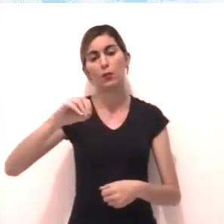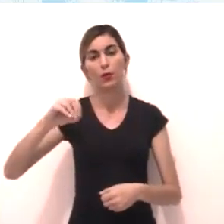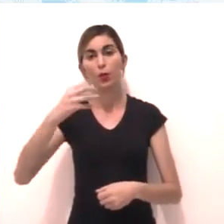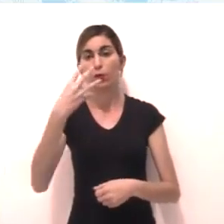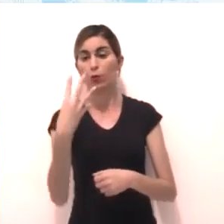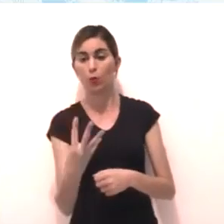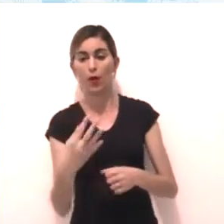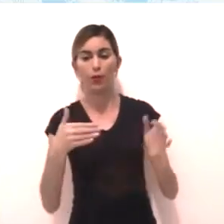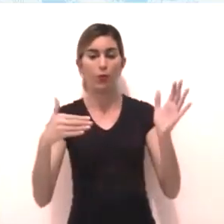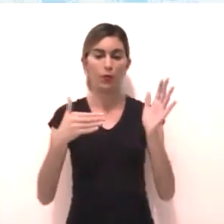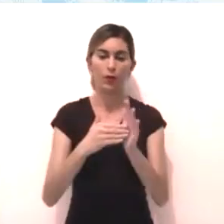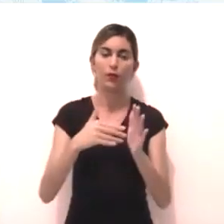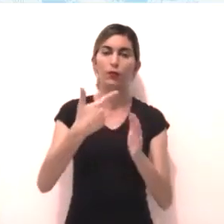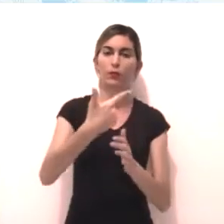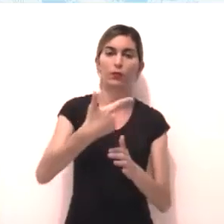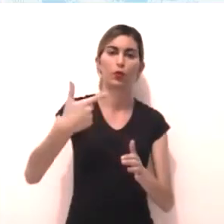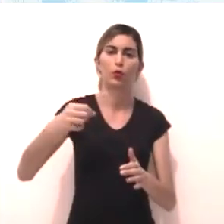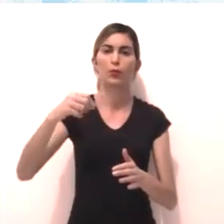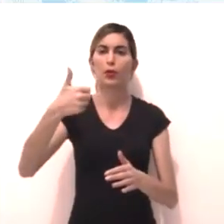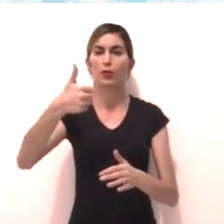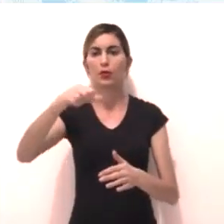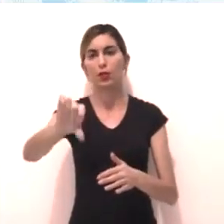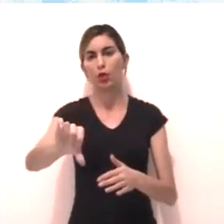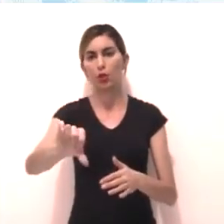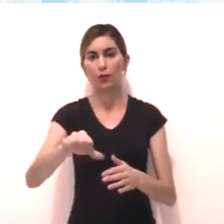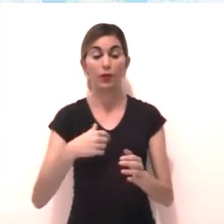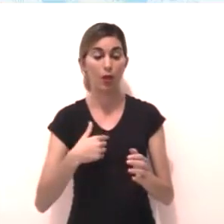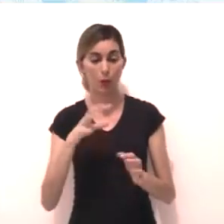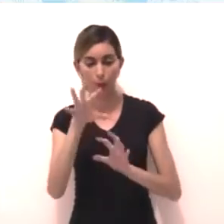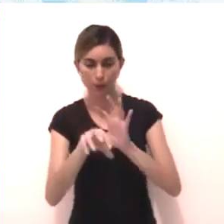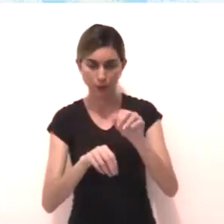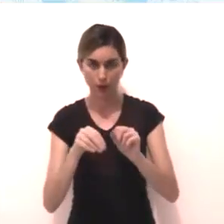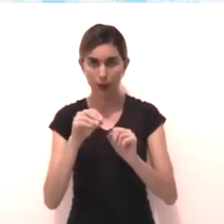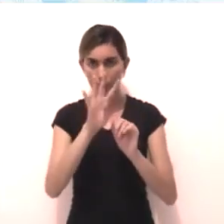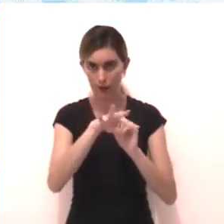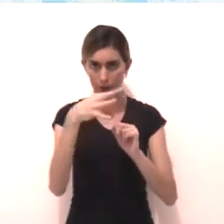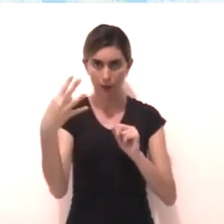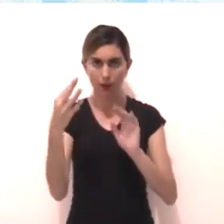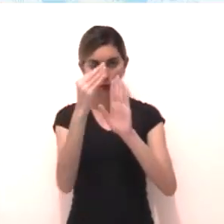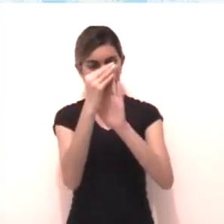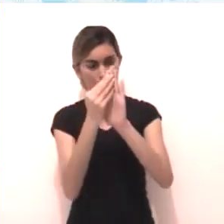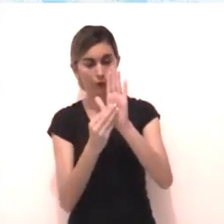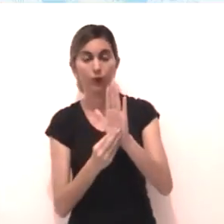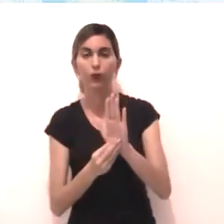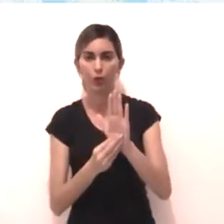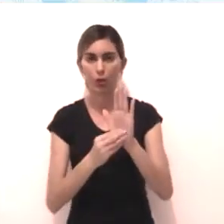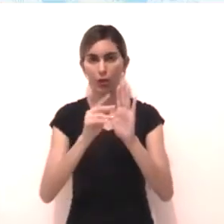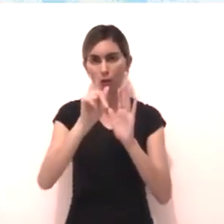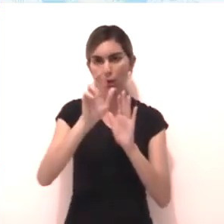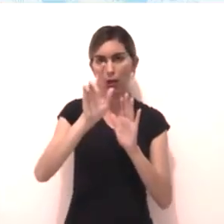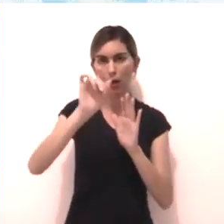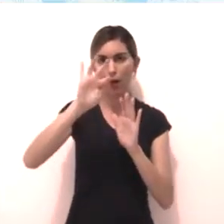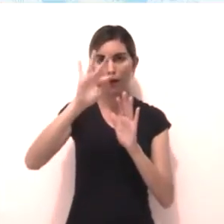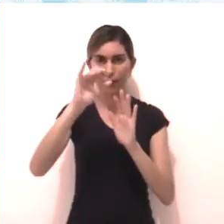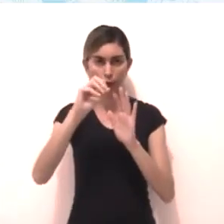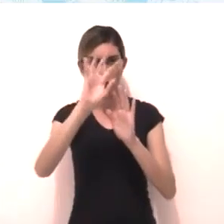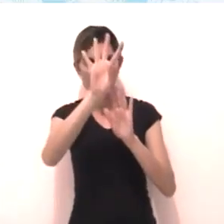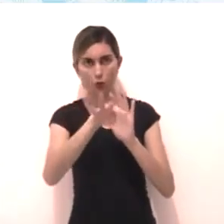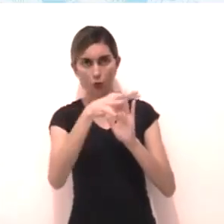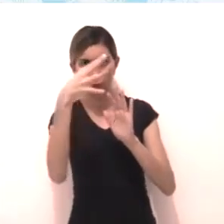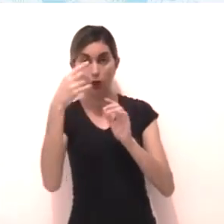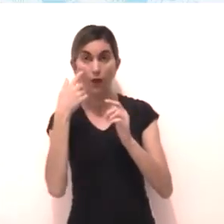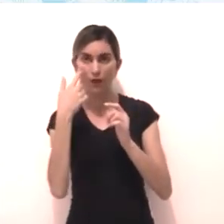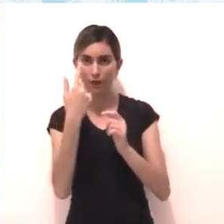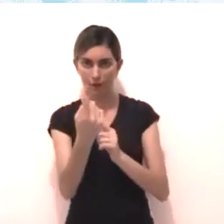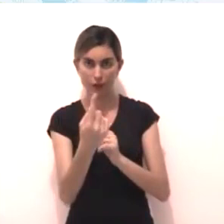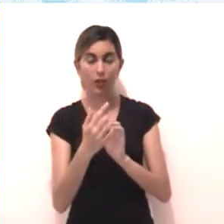2004 até 2019. Então, eu peguei os dados dessa tabela e transformei num gráfico. Vejamos